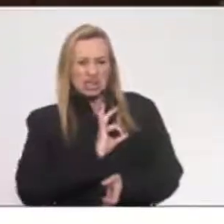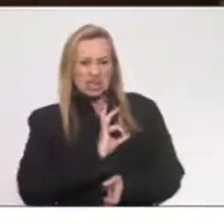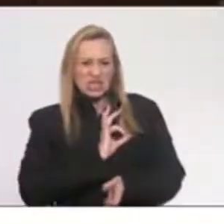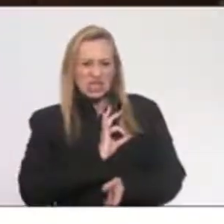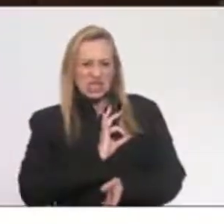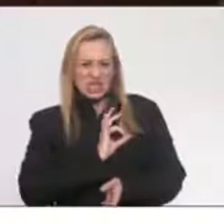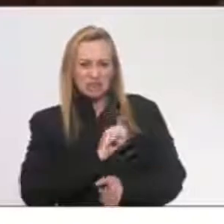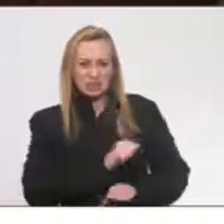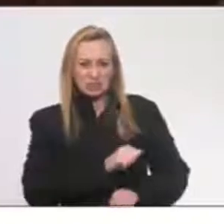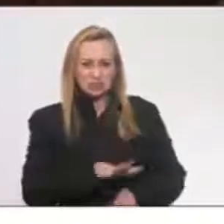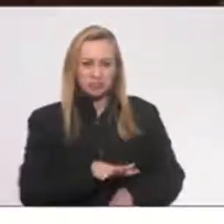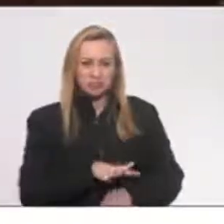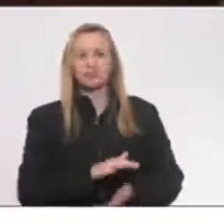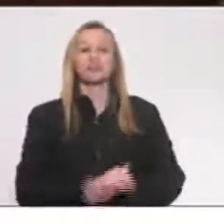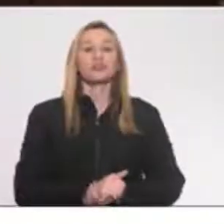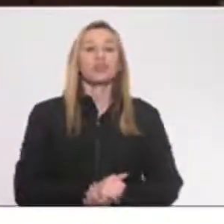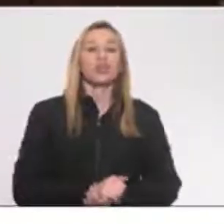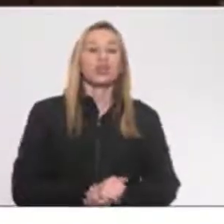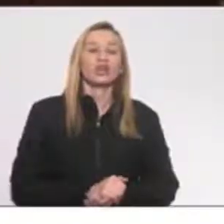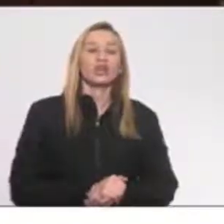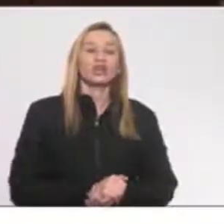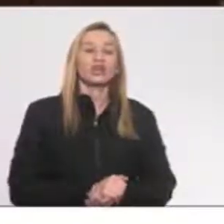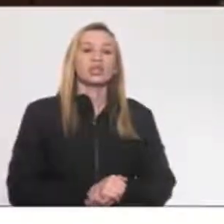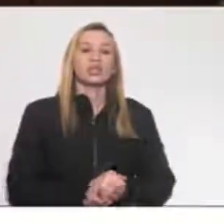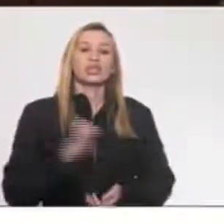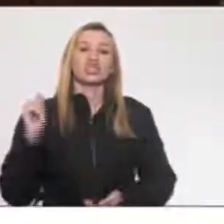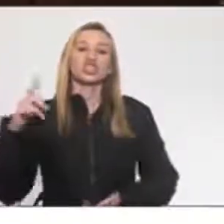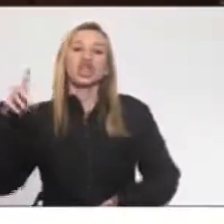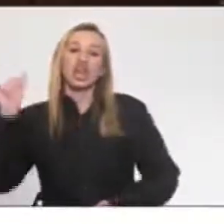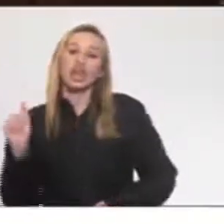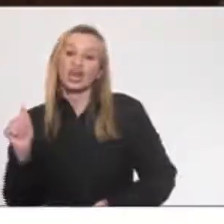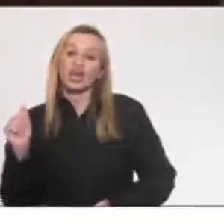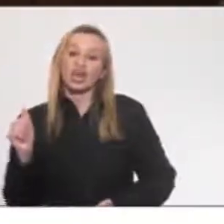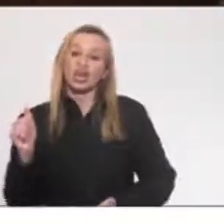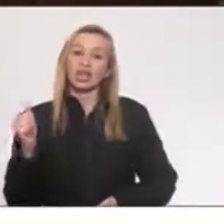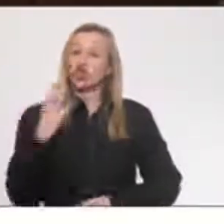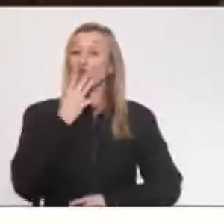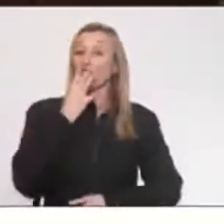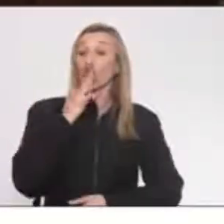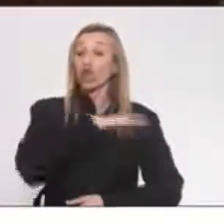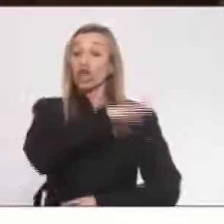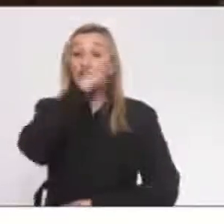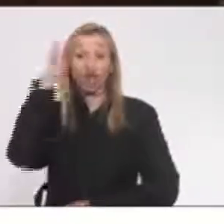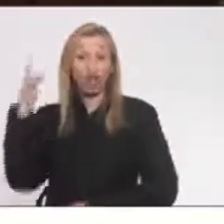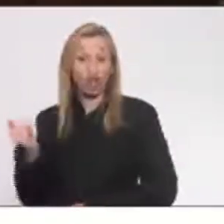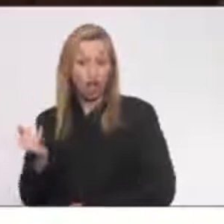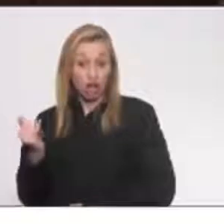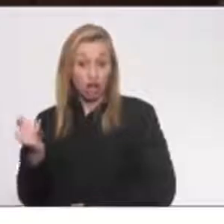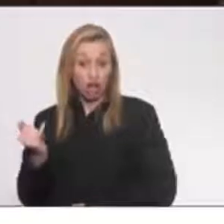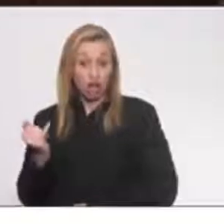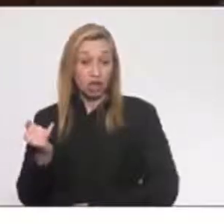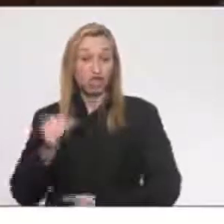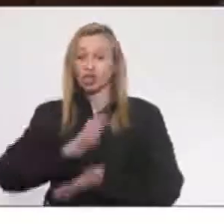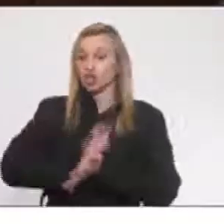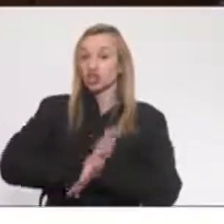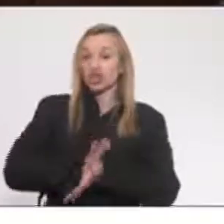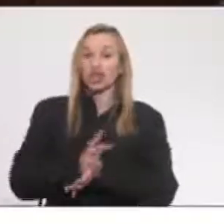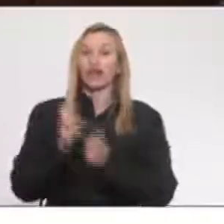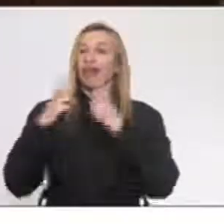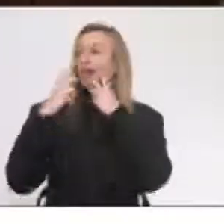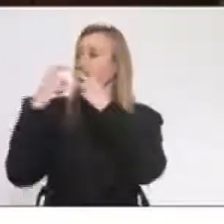essa lógica nefasta de uma esquerda colorida e destrutiva, insiste em, por exemplo,